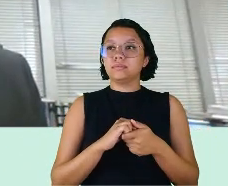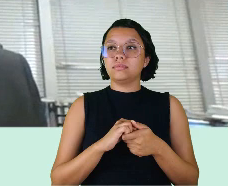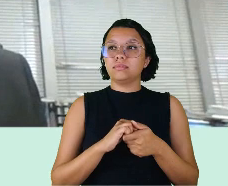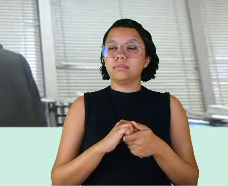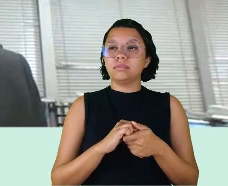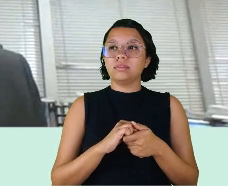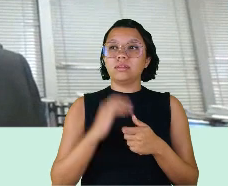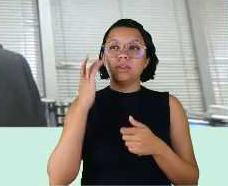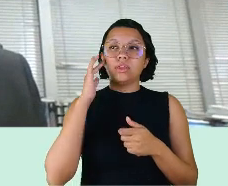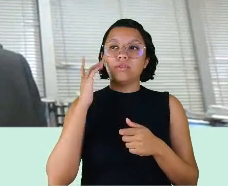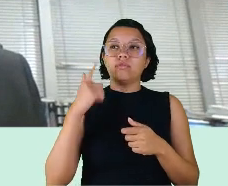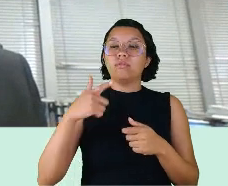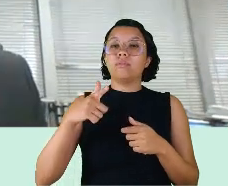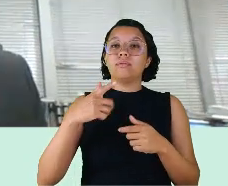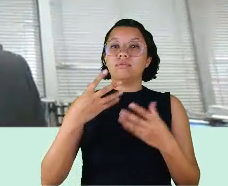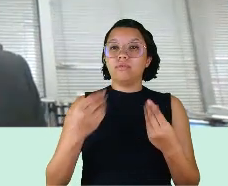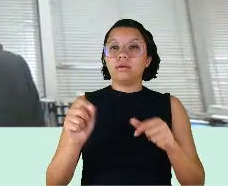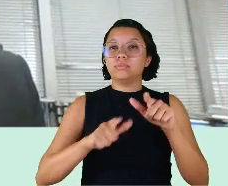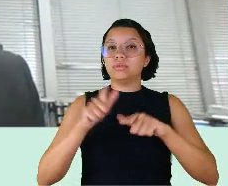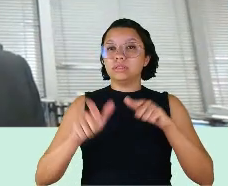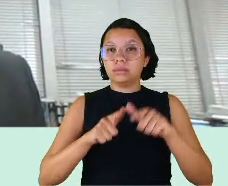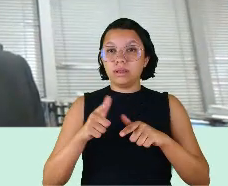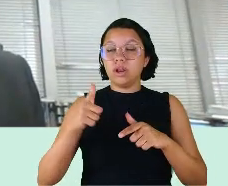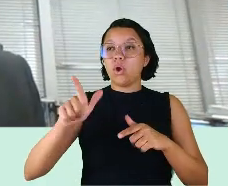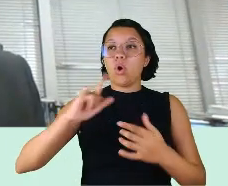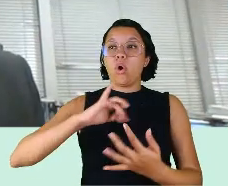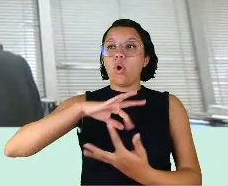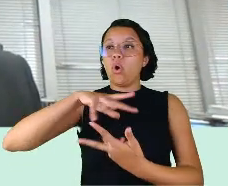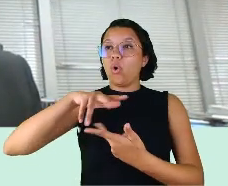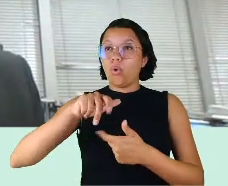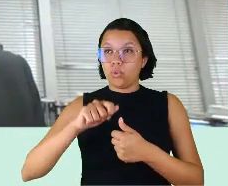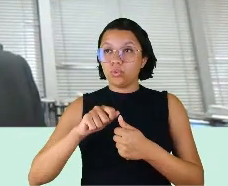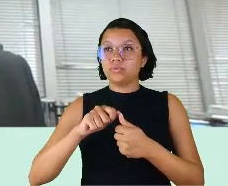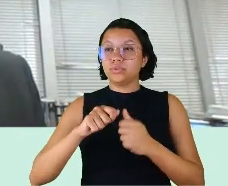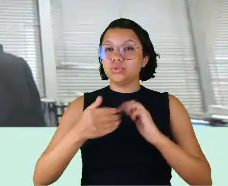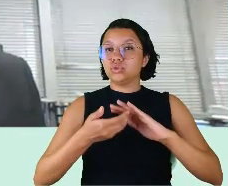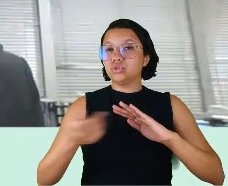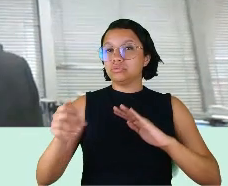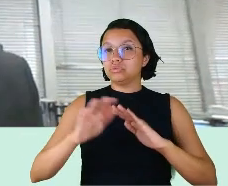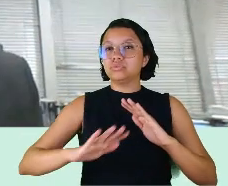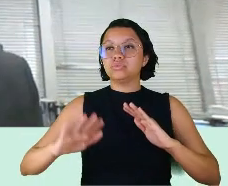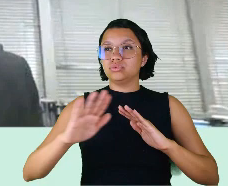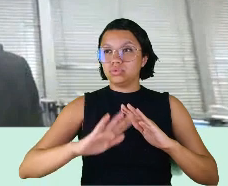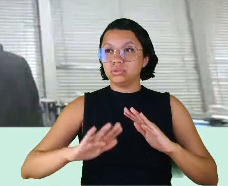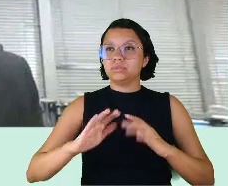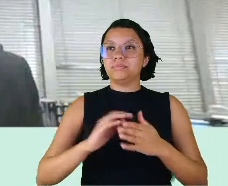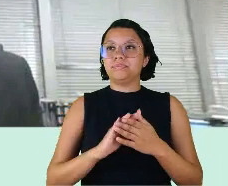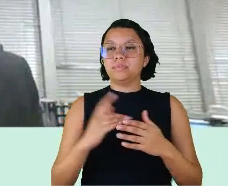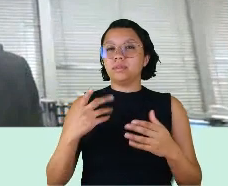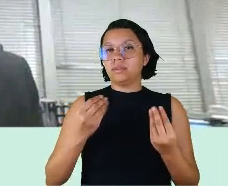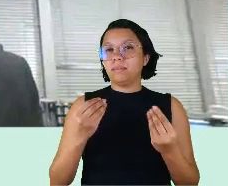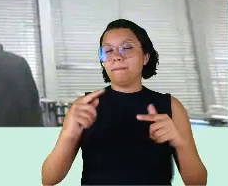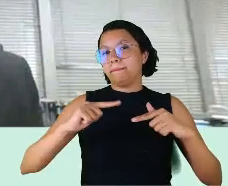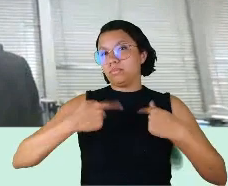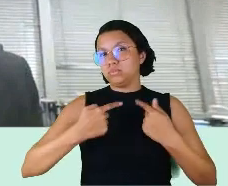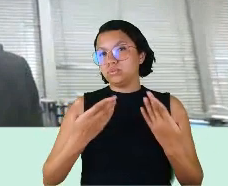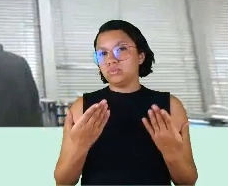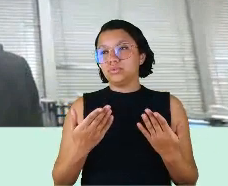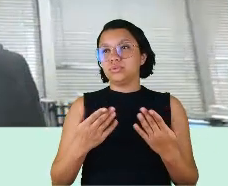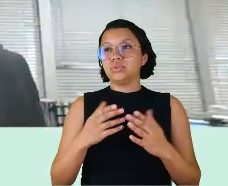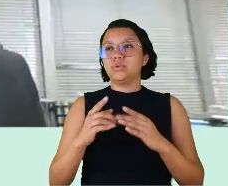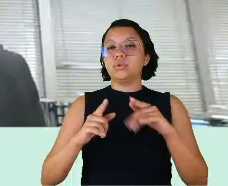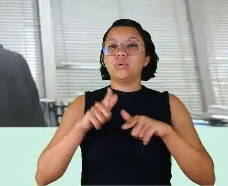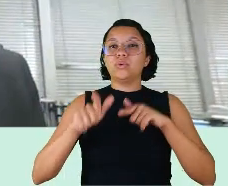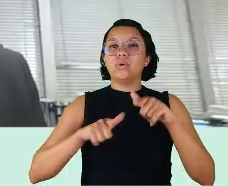acho que nós vamos trabalhar num outro universo de desmaterialização e desterritorialização da justiça e vai colocar uma série de desafios.